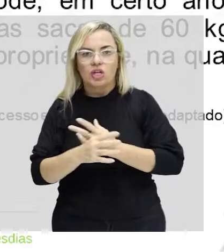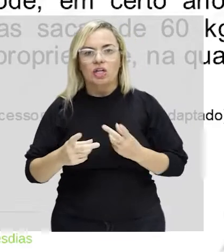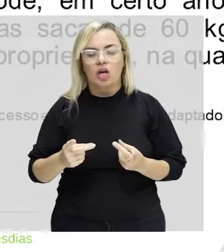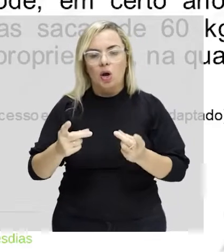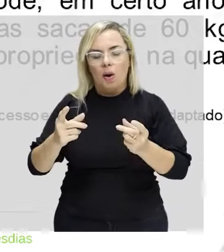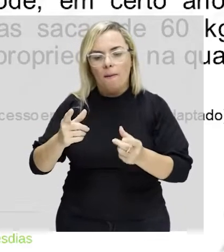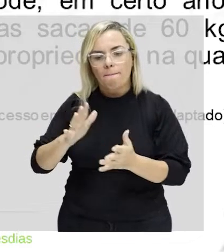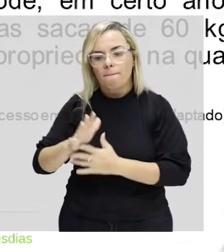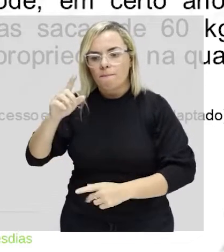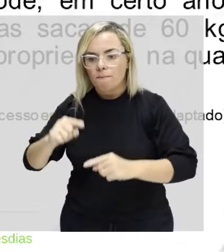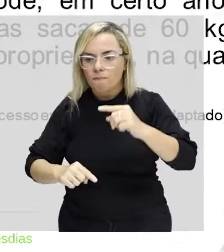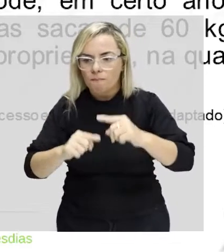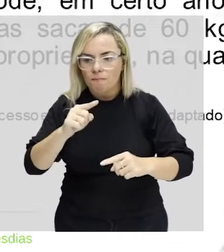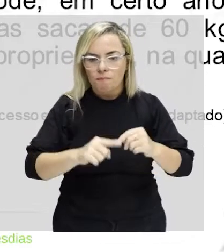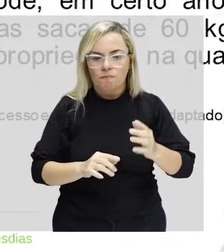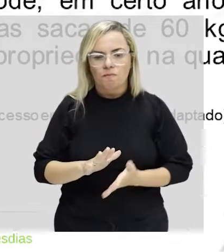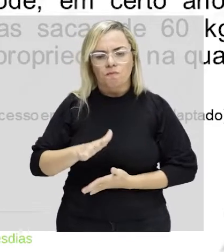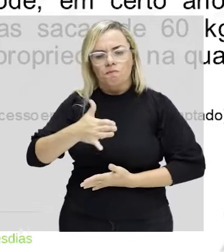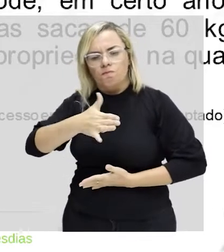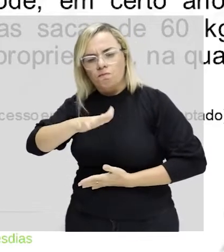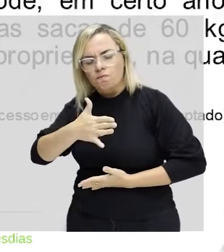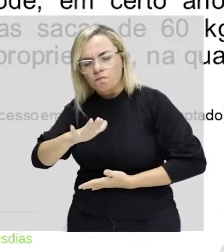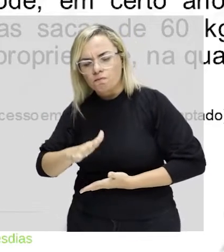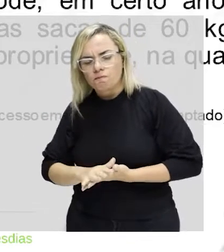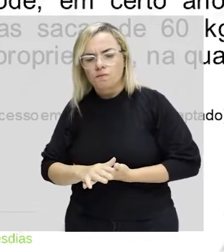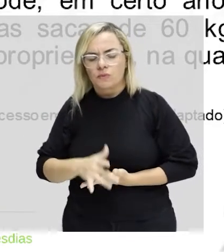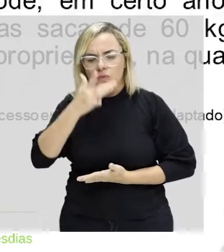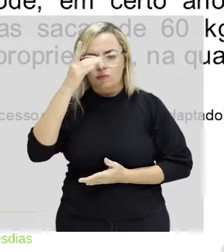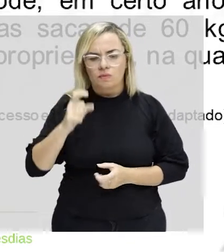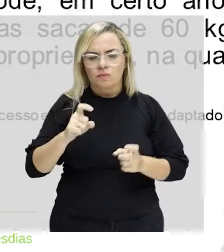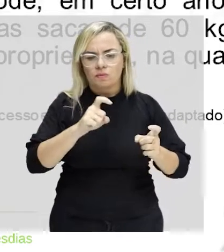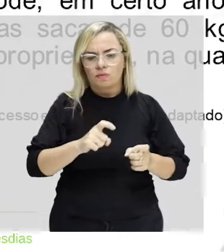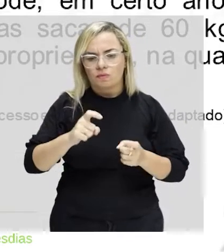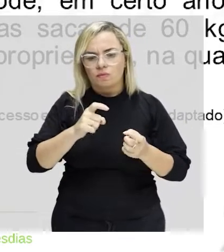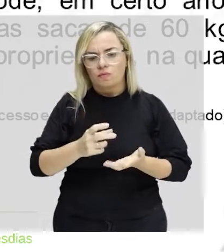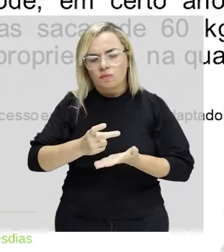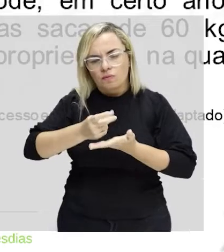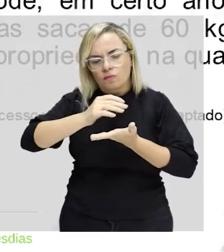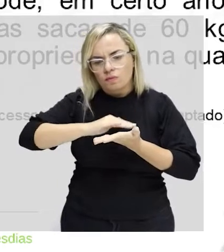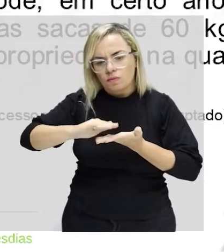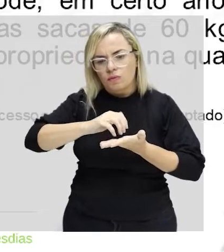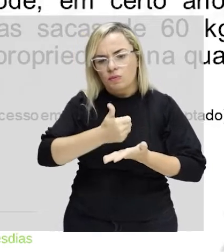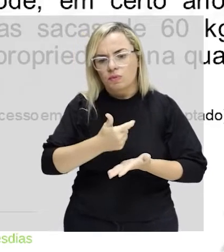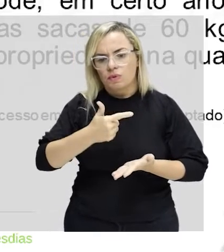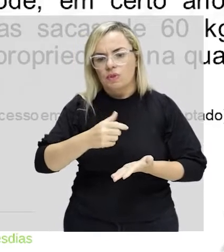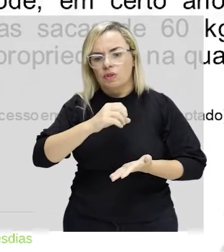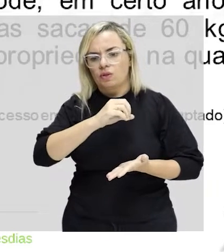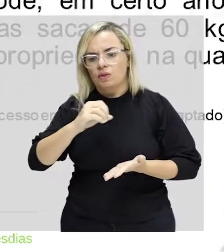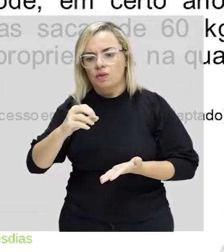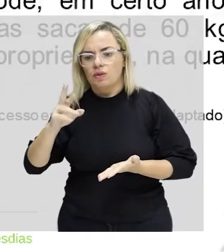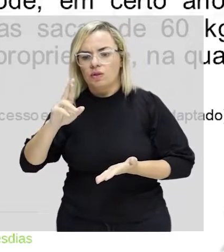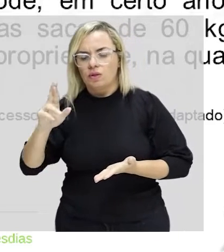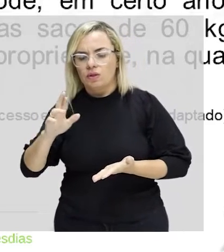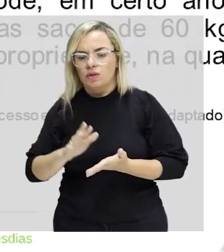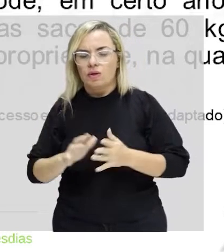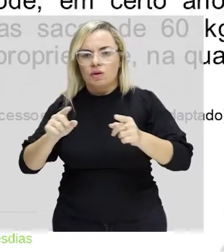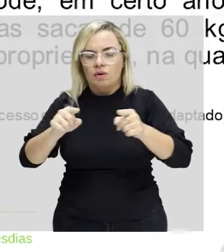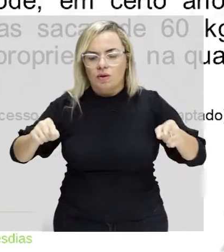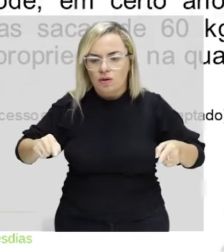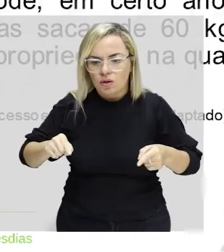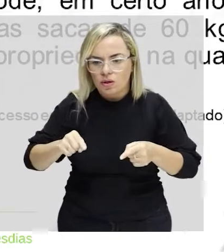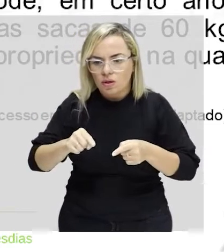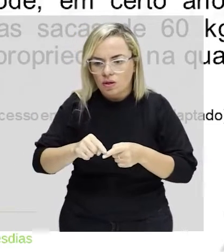média, um produtor agrícola gastava R$ 1.200 por hectare plantado e vendia R$